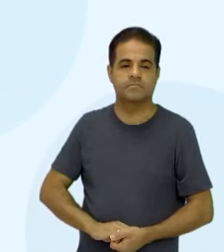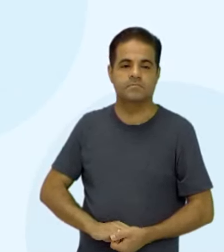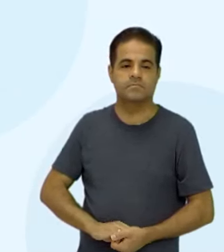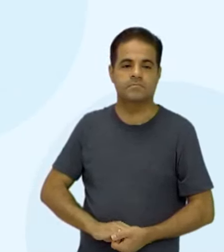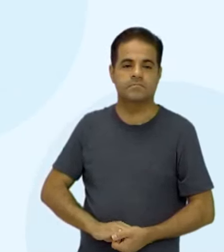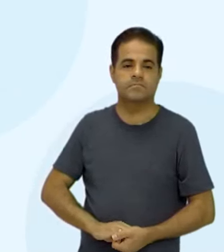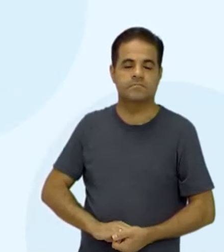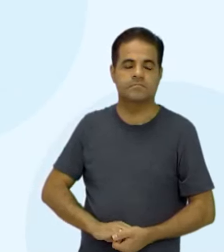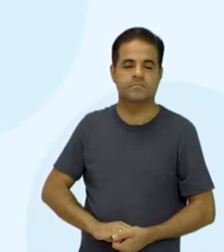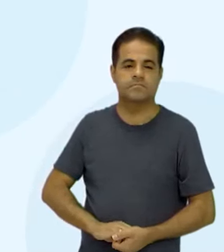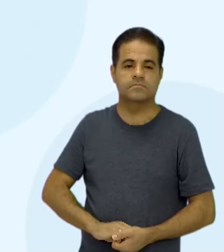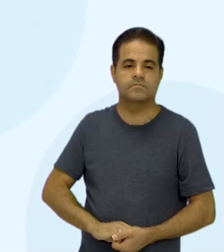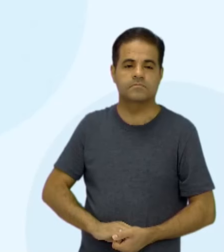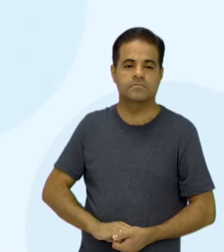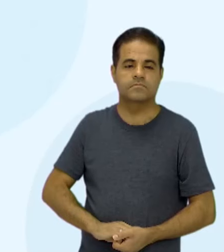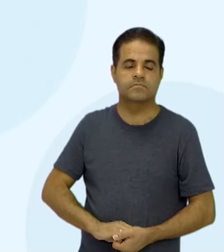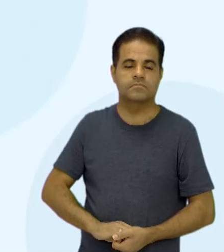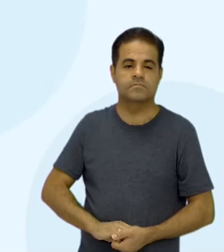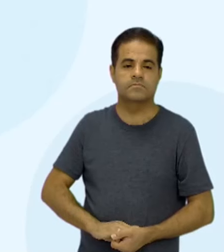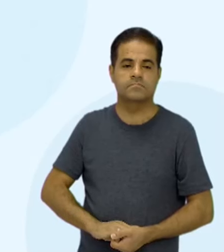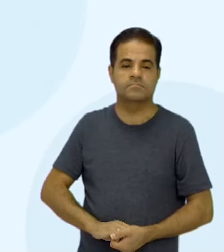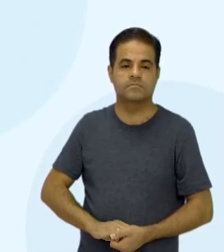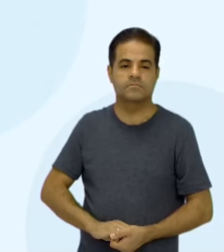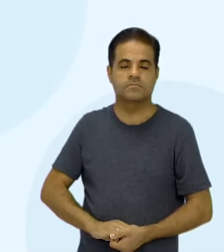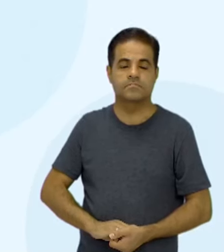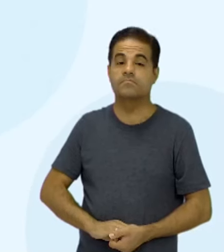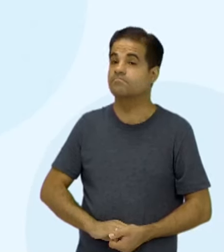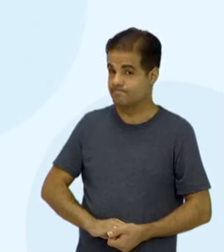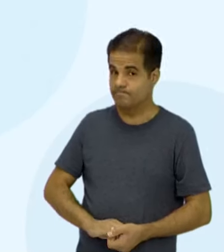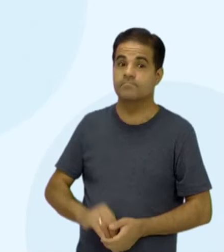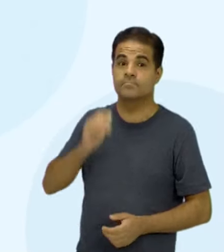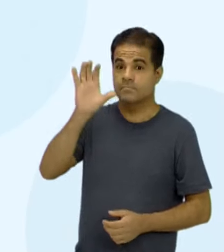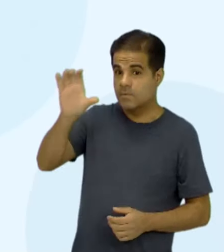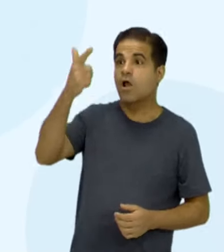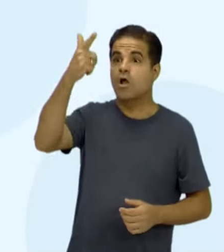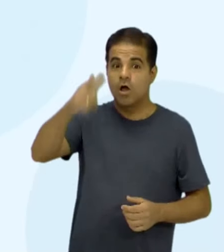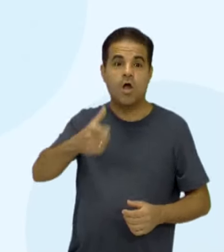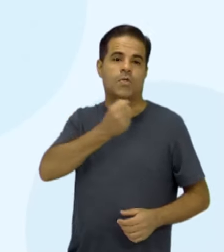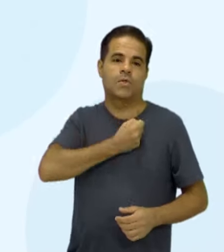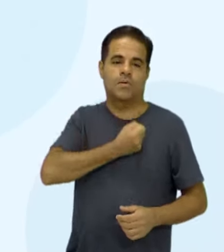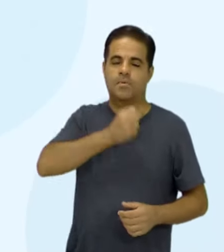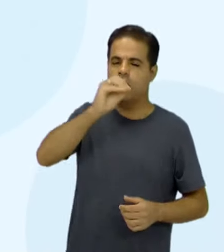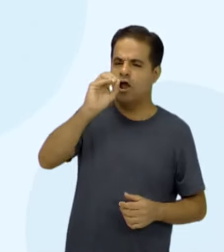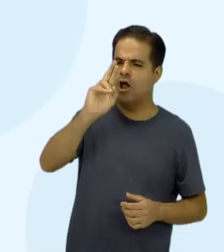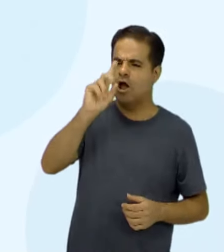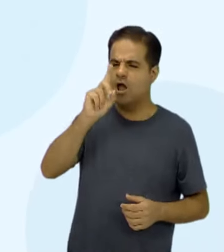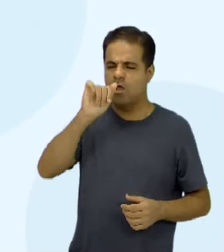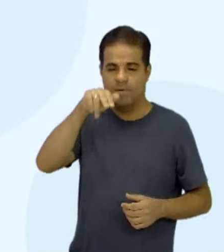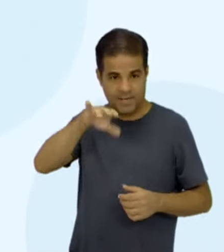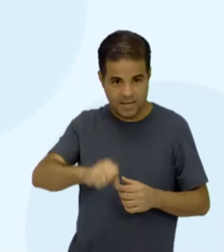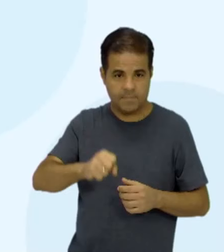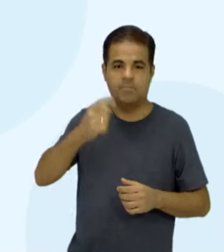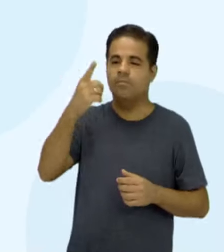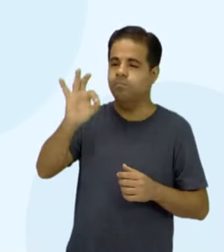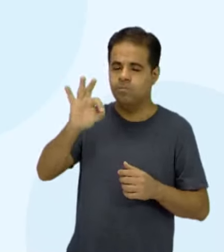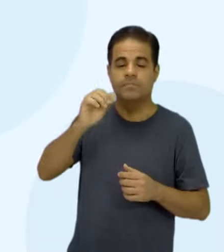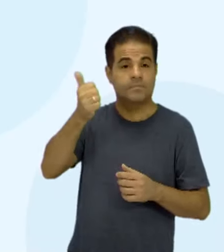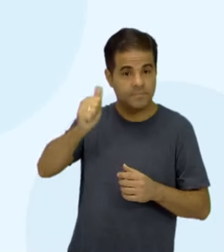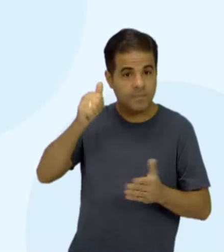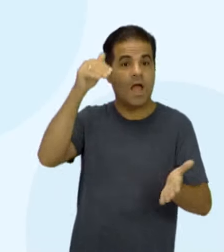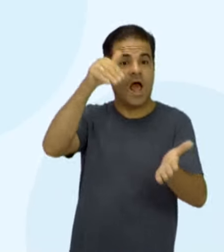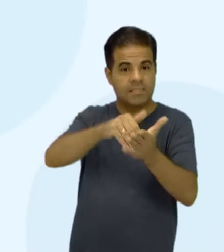seventeen fins patins tão de novos números ordinais aqui de 11º